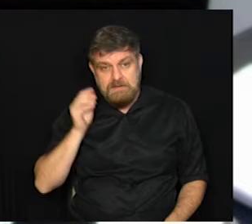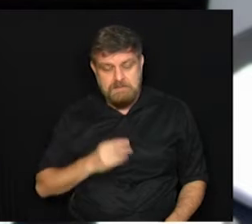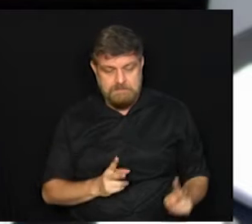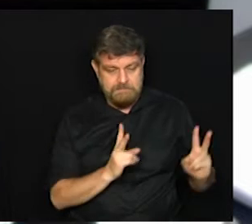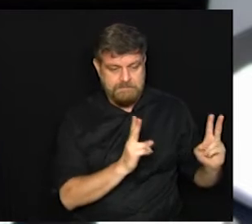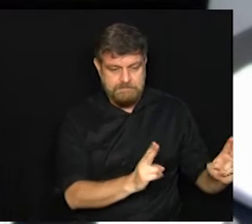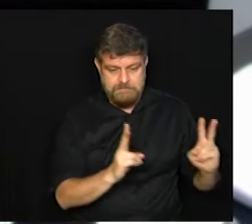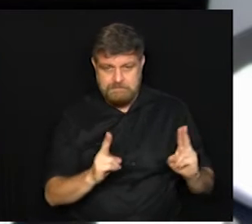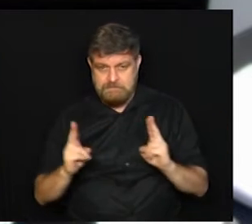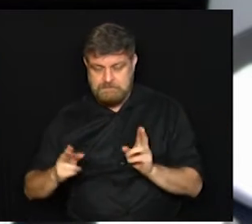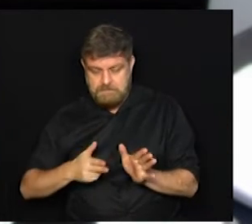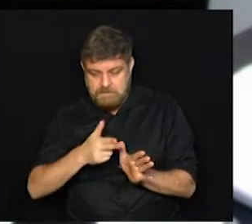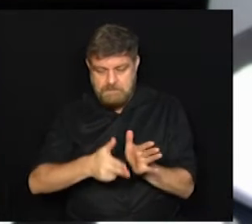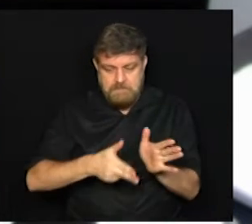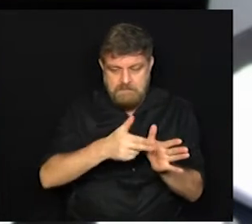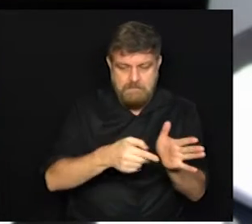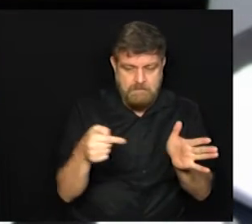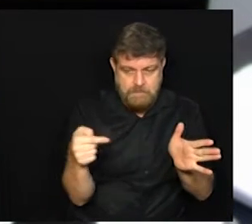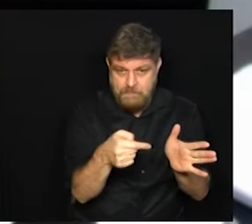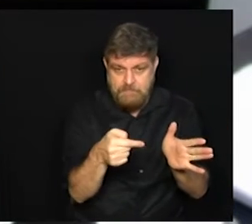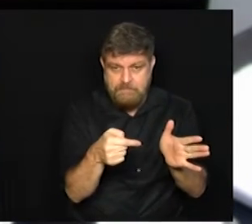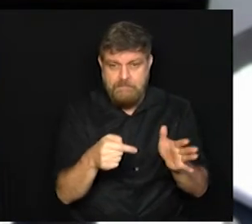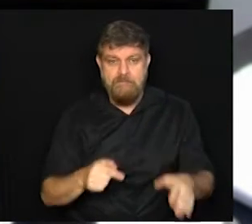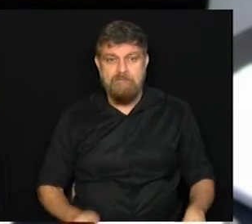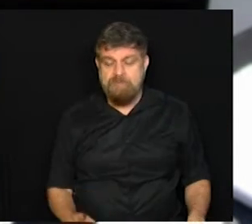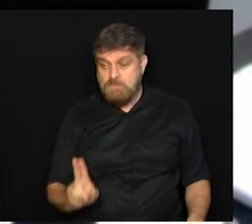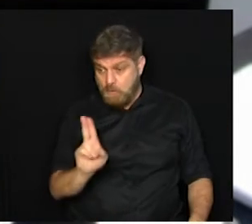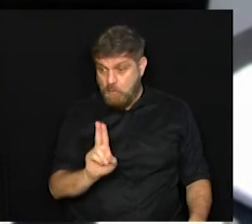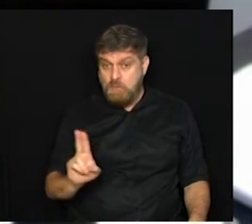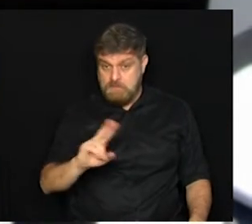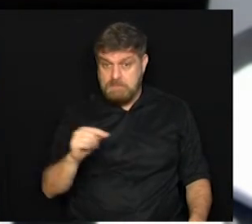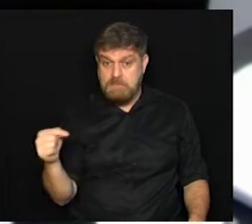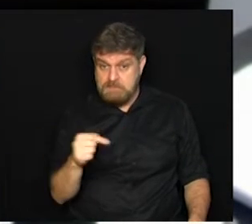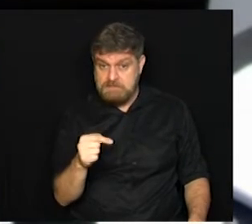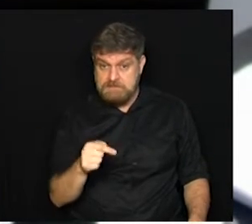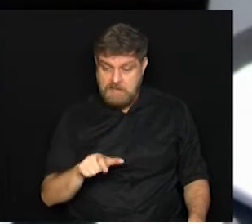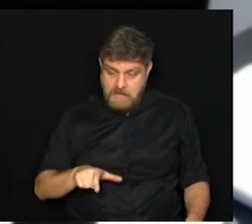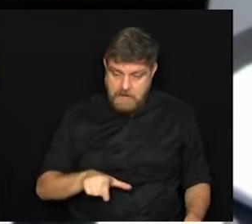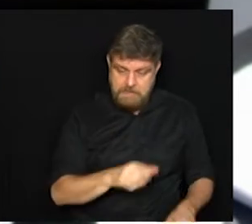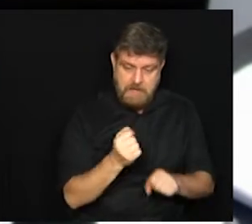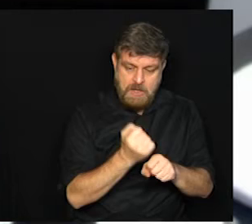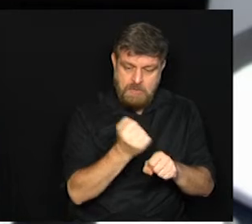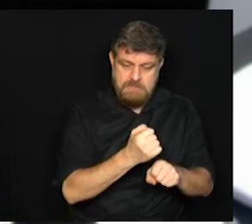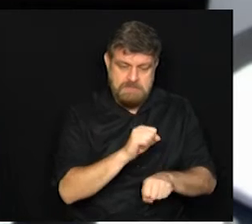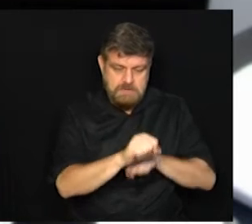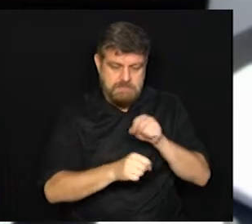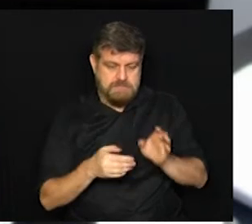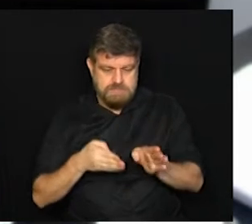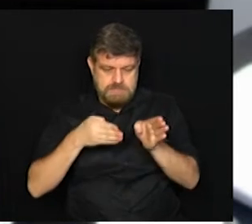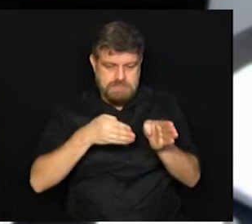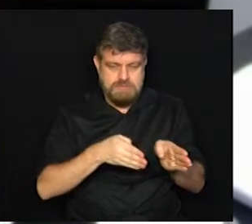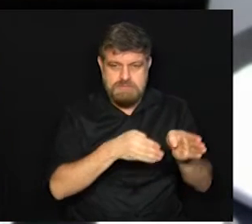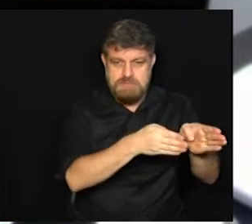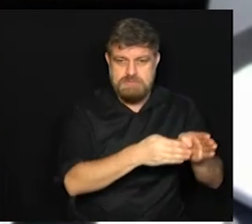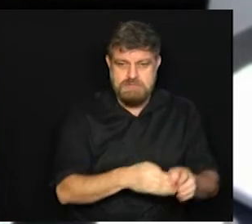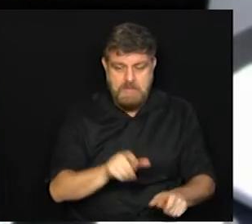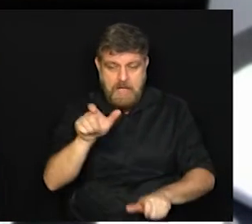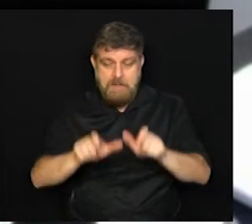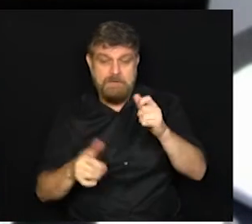trechos inativos, né, que seja uma ciclovia, né? Todo mundo diz